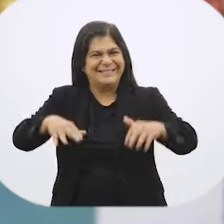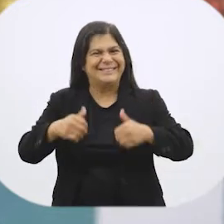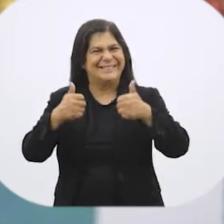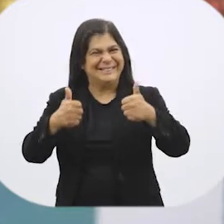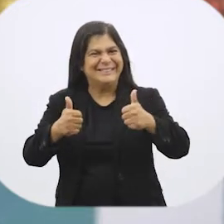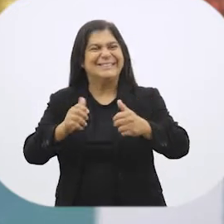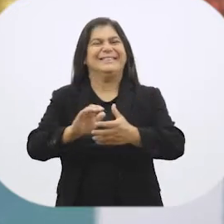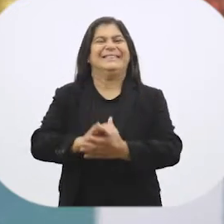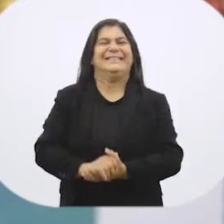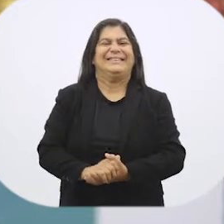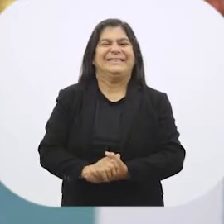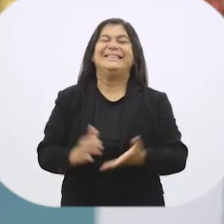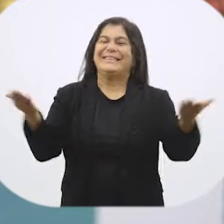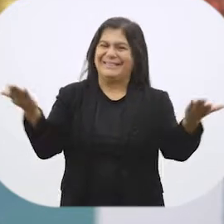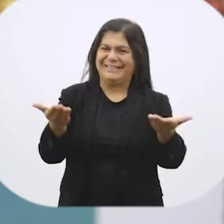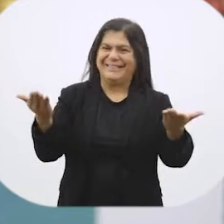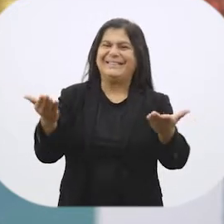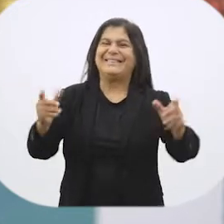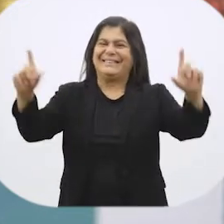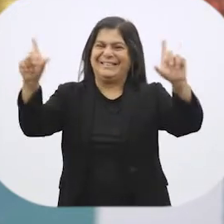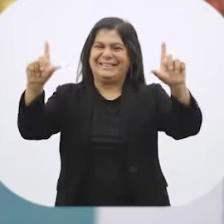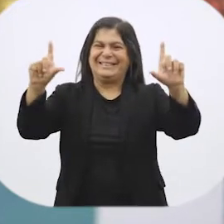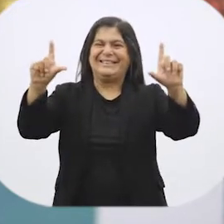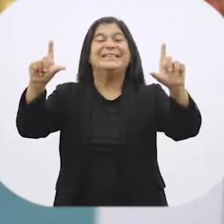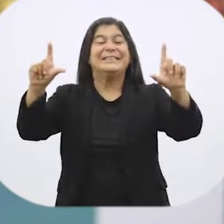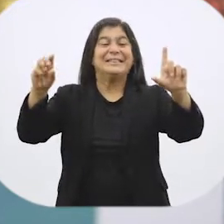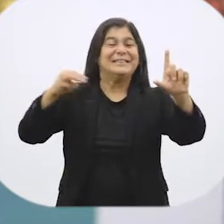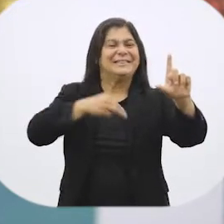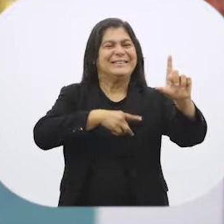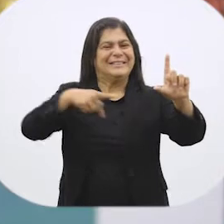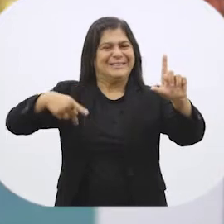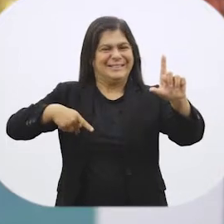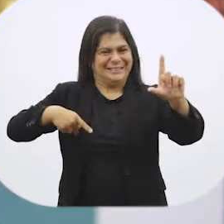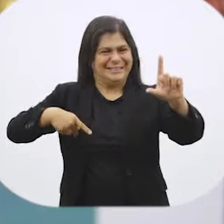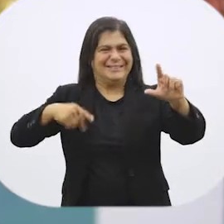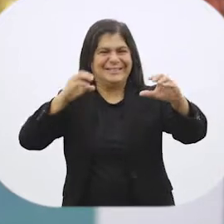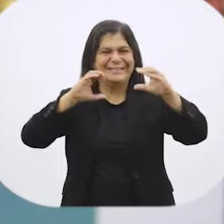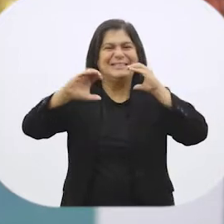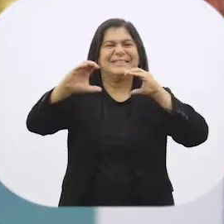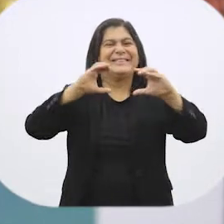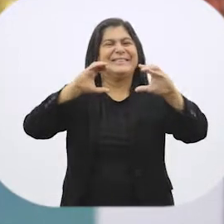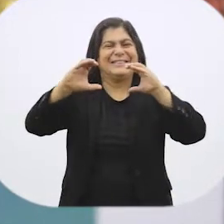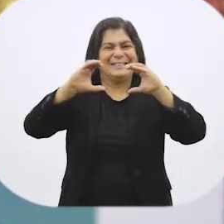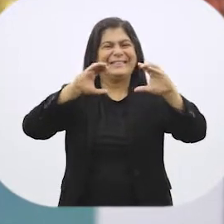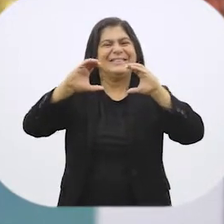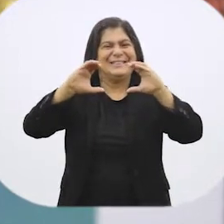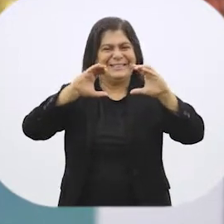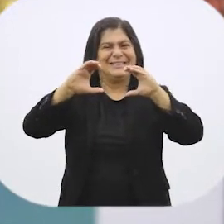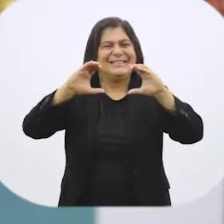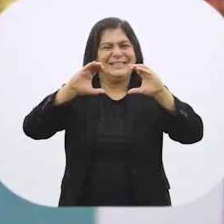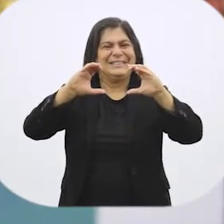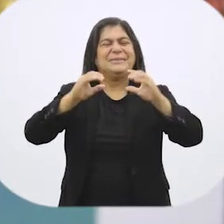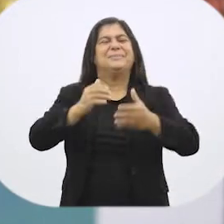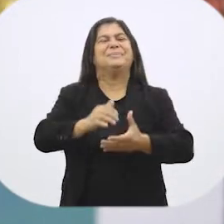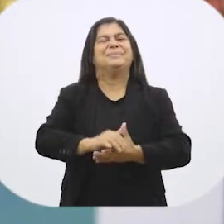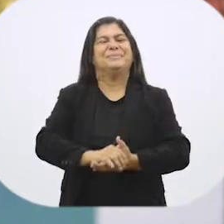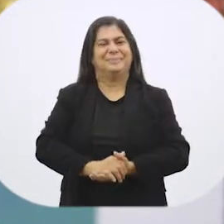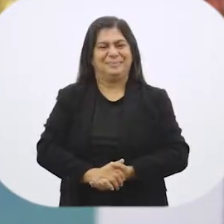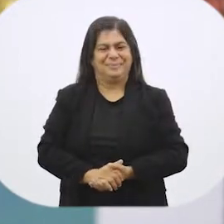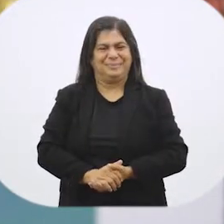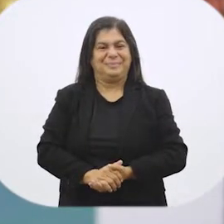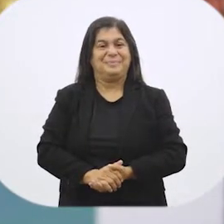Olá, tudo bem com você? Está começando o MPTV, o seu canal de comunicação com o Ministério Público da